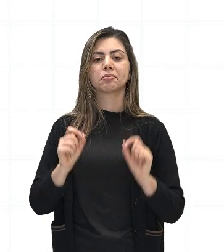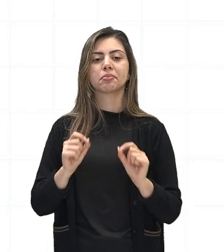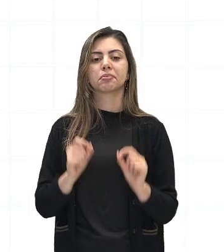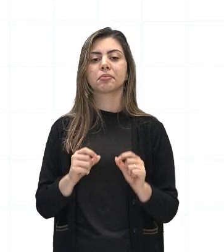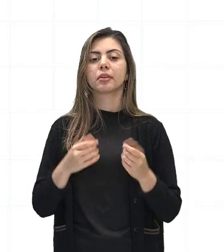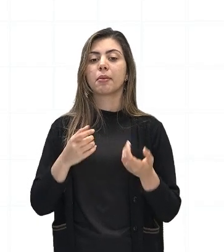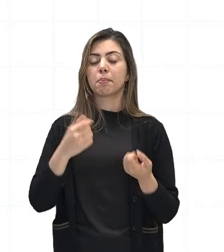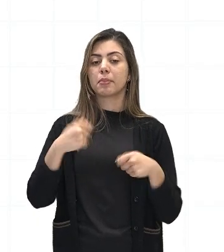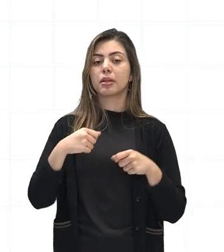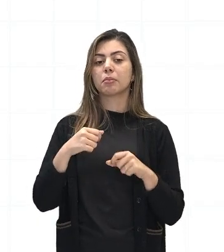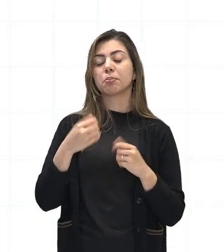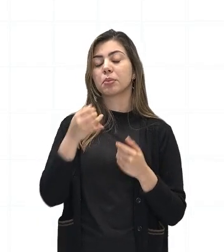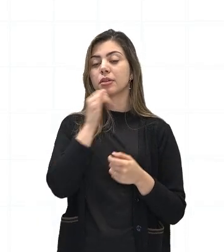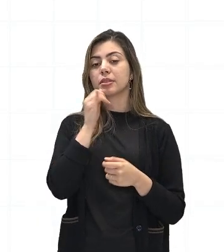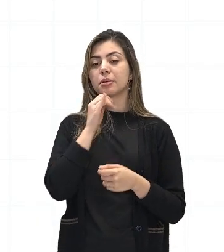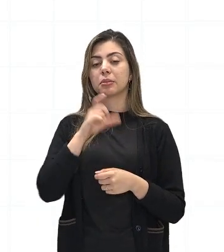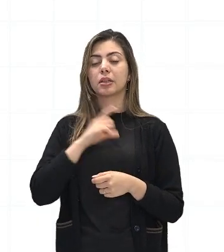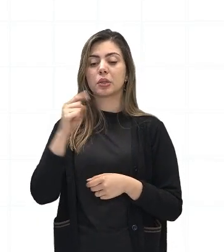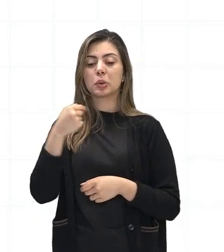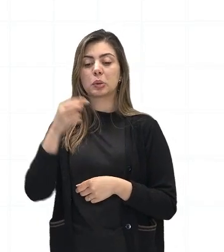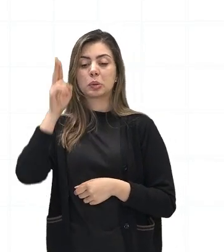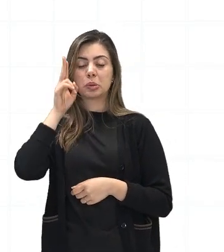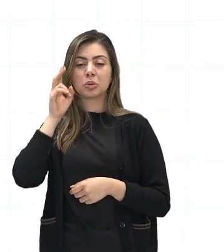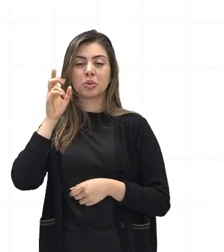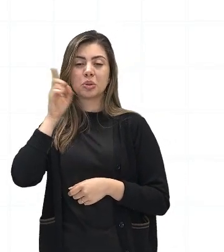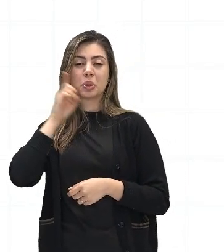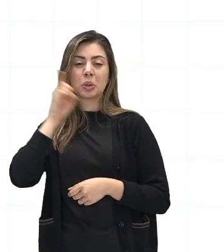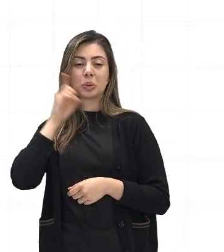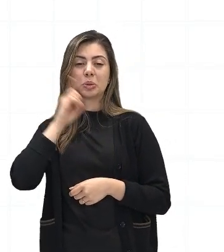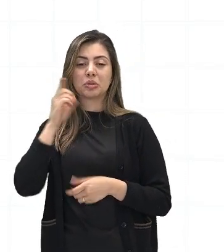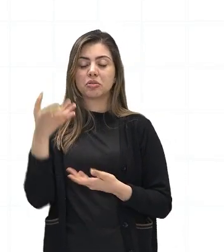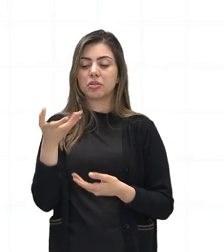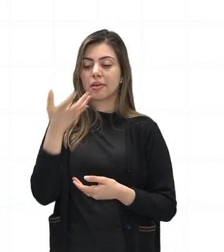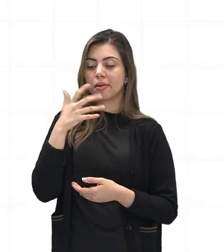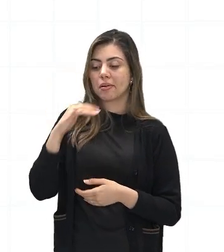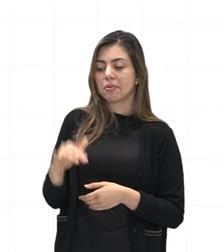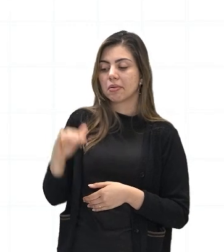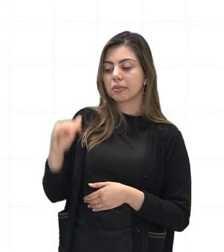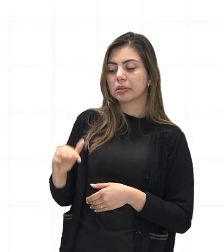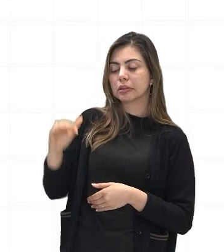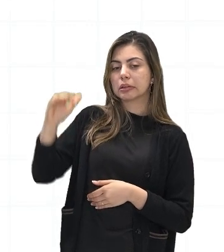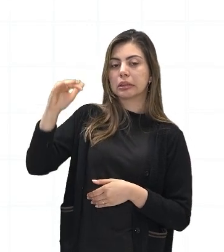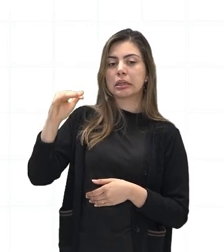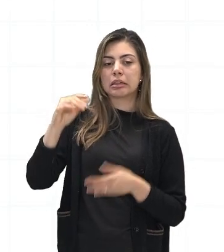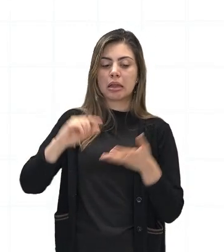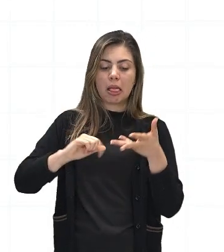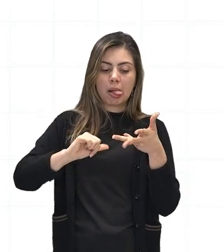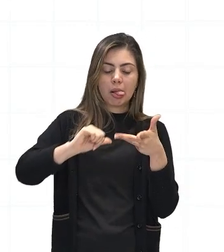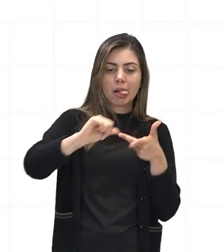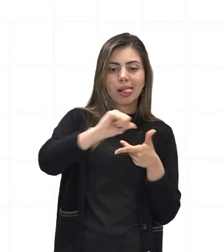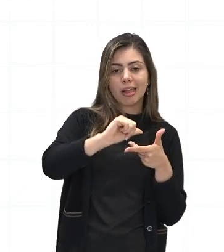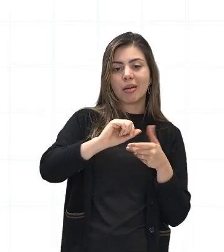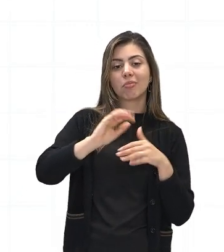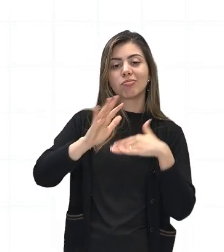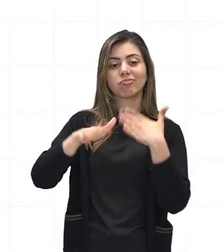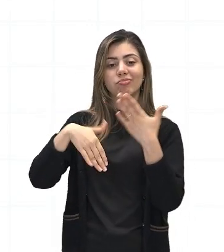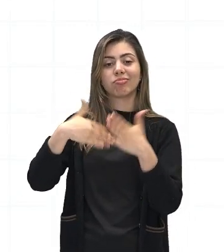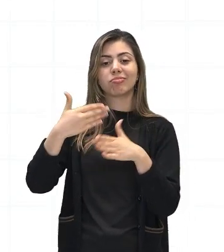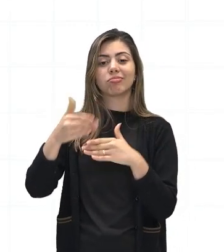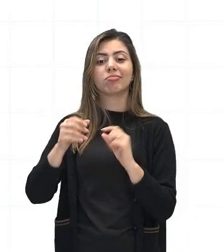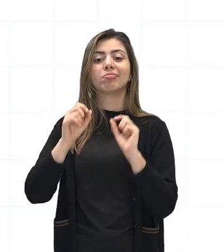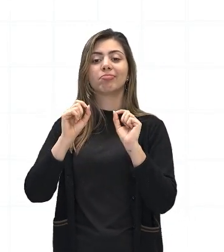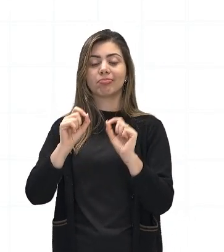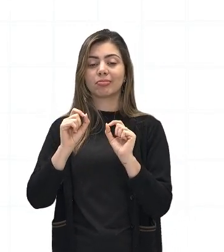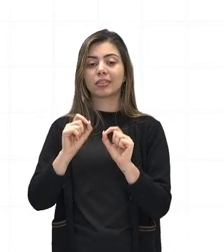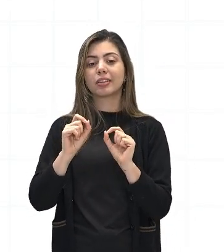adoção de hábitos incorretos, principalmente durante a infância e a adolescência, pode resultar, né, no que